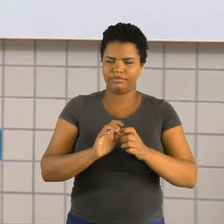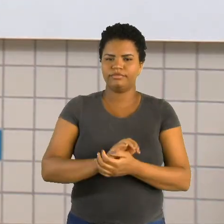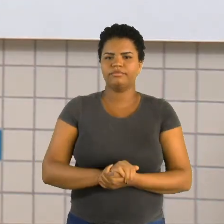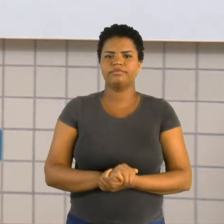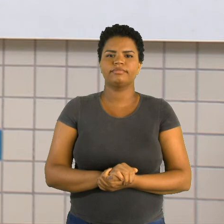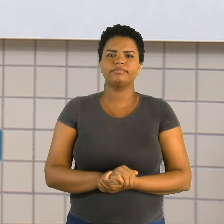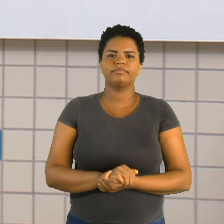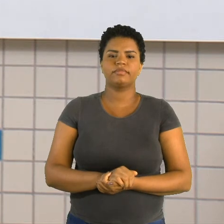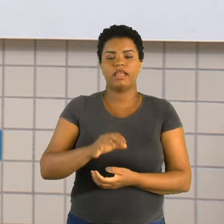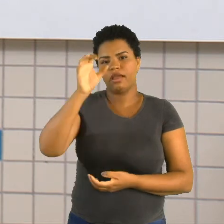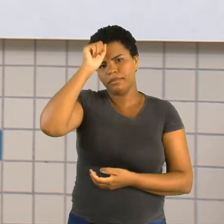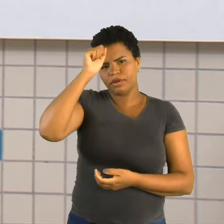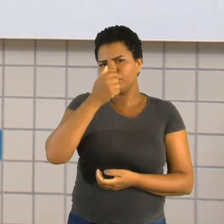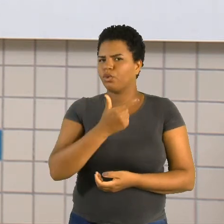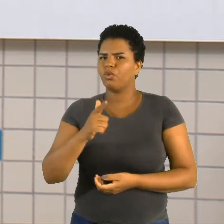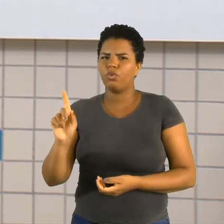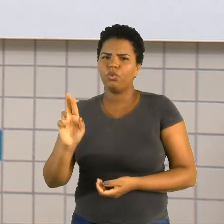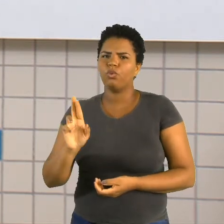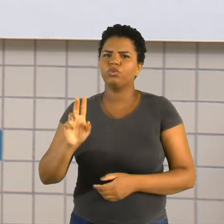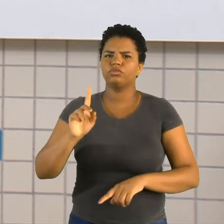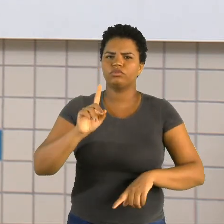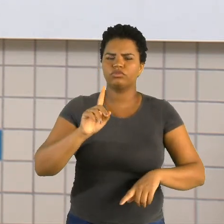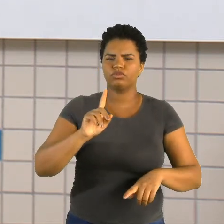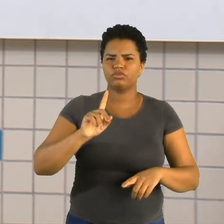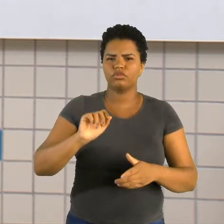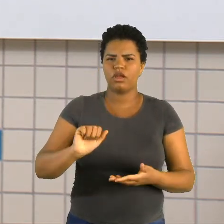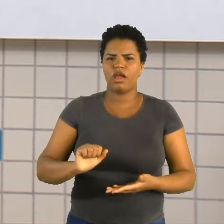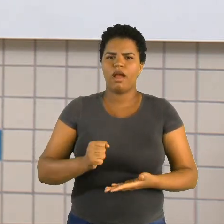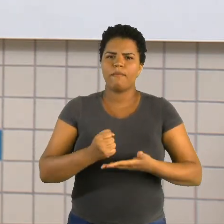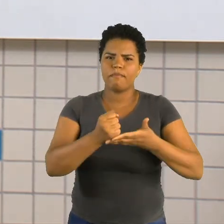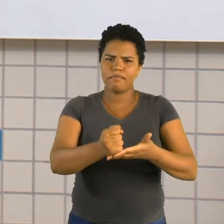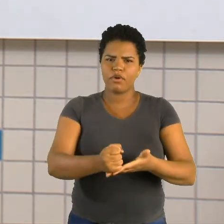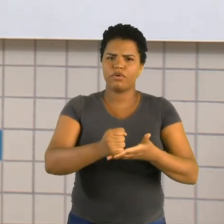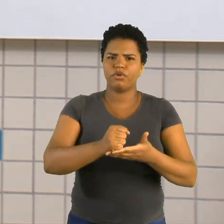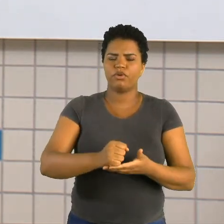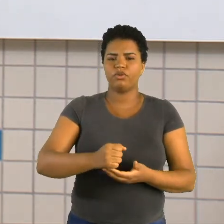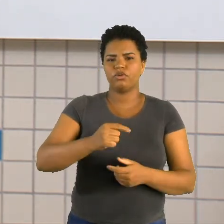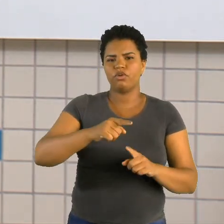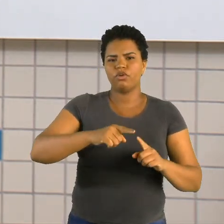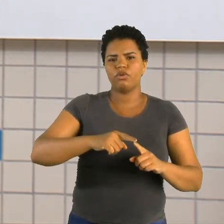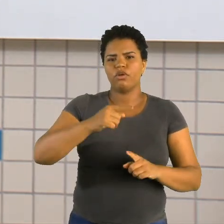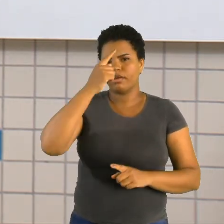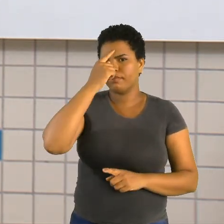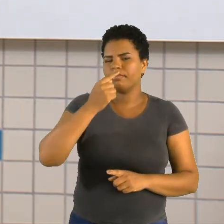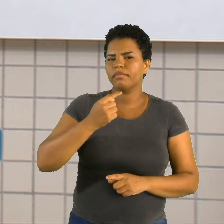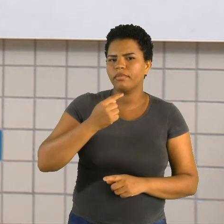outros recursos gráficos e recursos de linguagem que são utilizados nesse